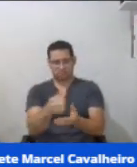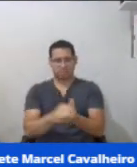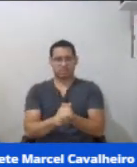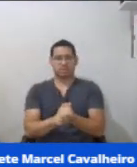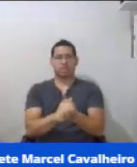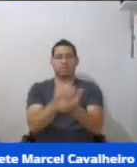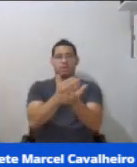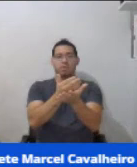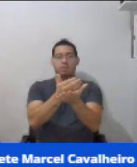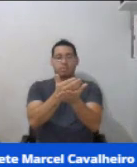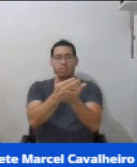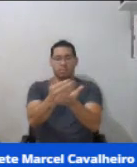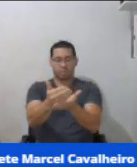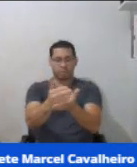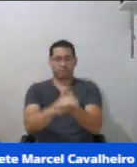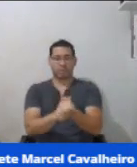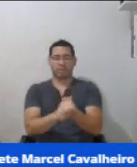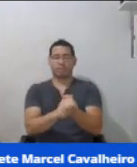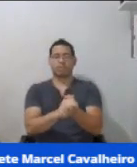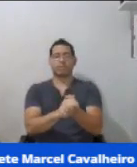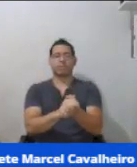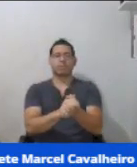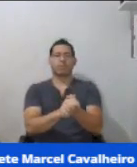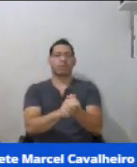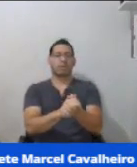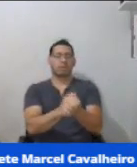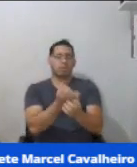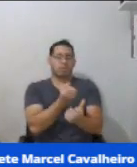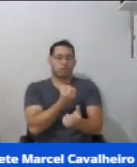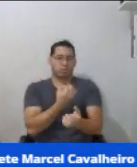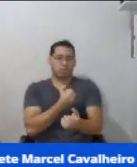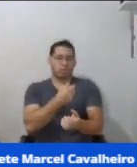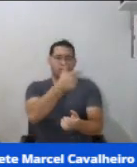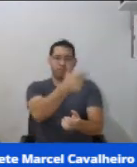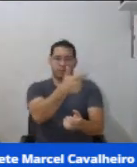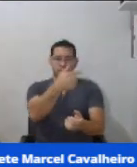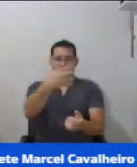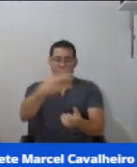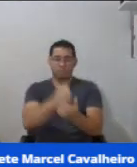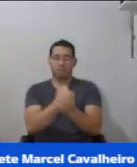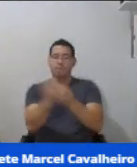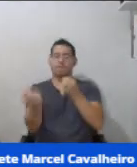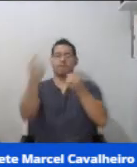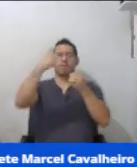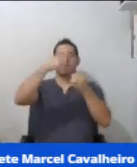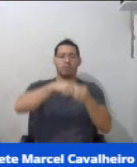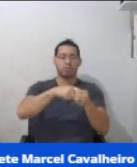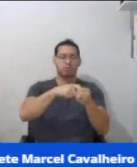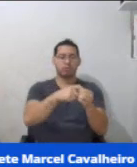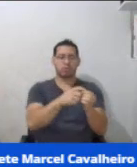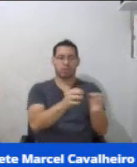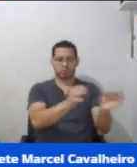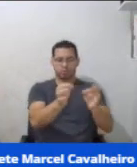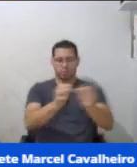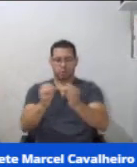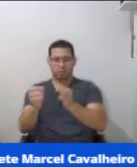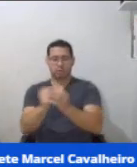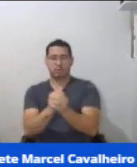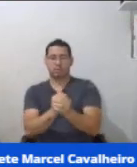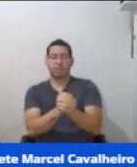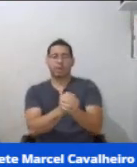código com o número 24, voltou-se a distribuir habilidades entre as práticas de